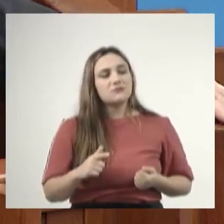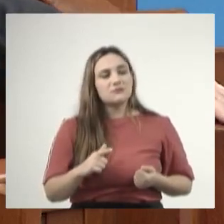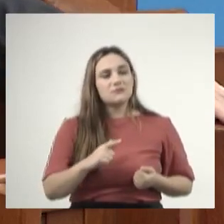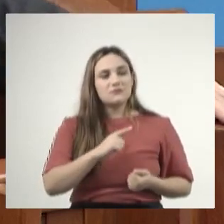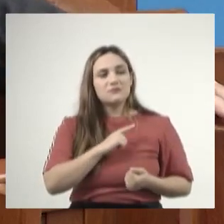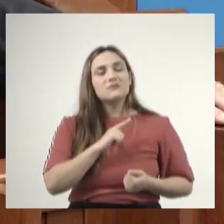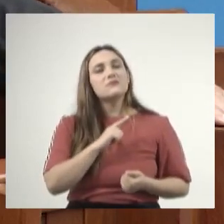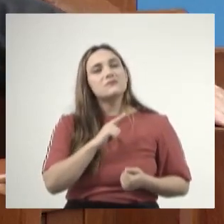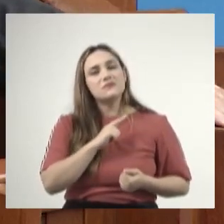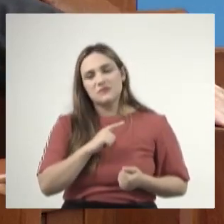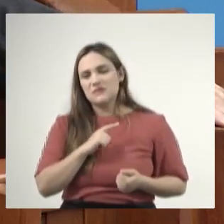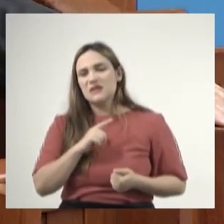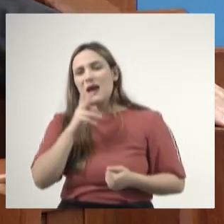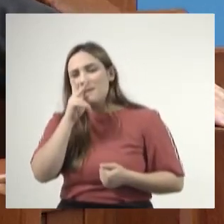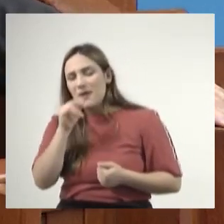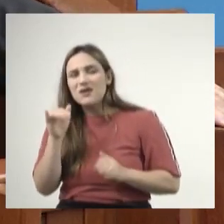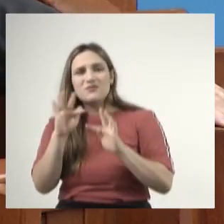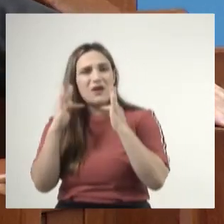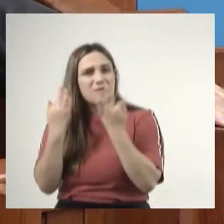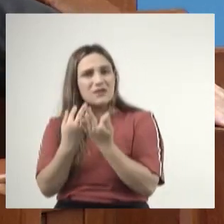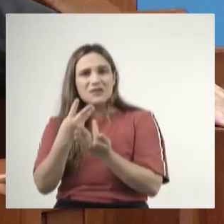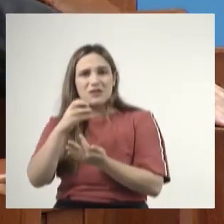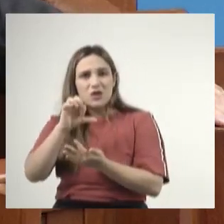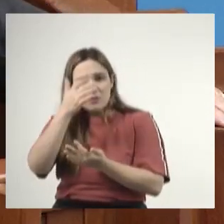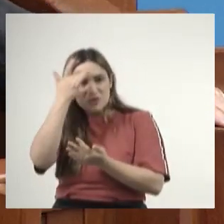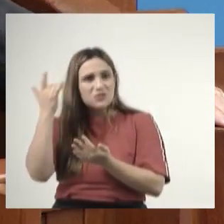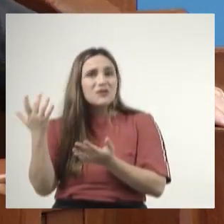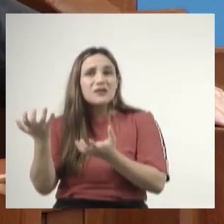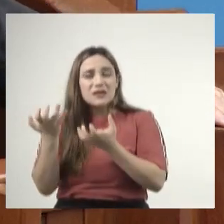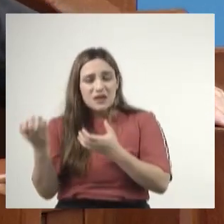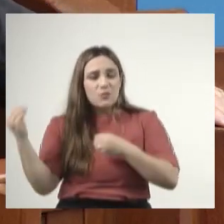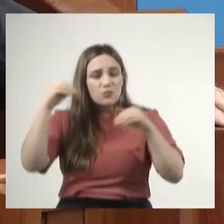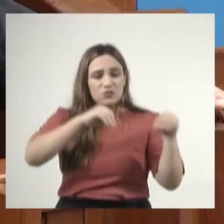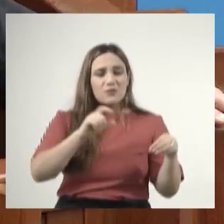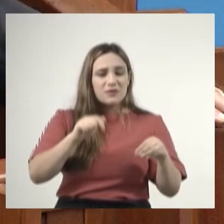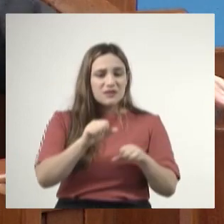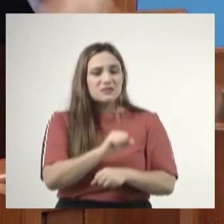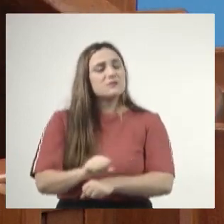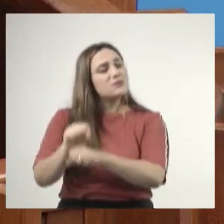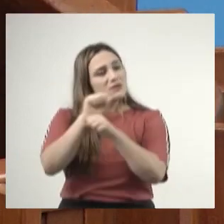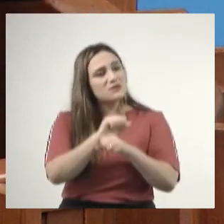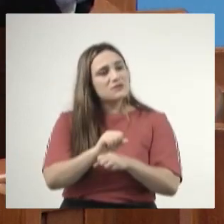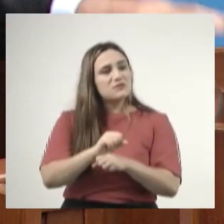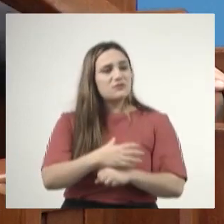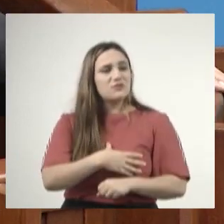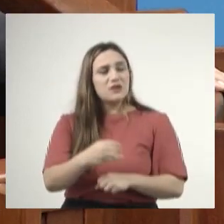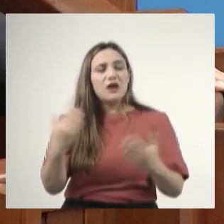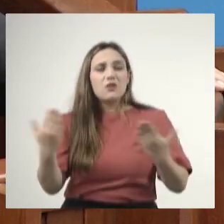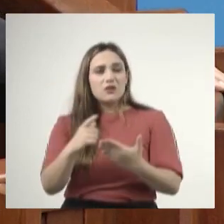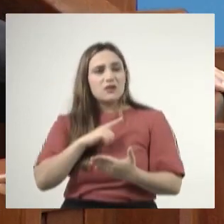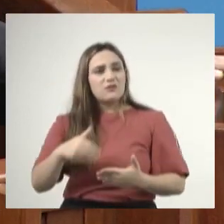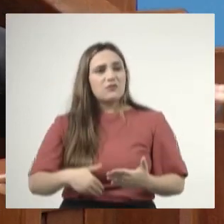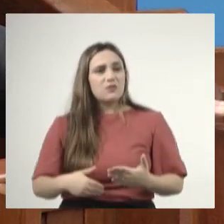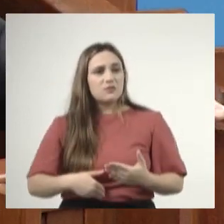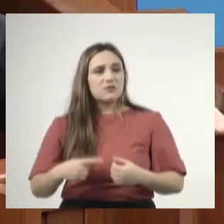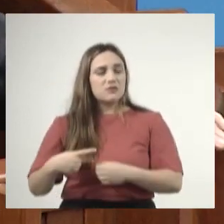pessoas, pai de família, chefe de família, que vieram para cá na esperança de viver, crescer e criar seus filhos, passando fome na